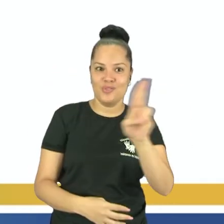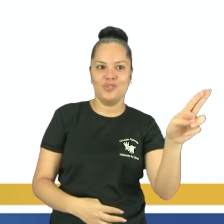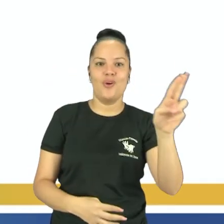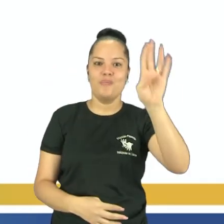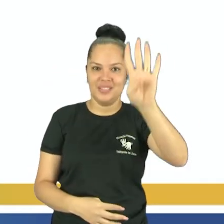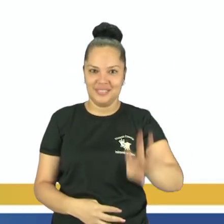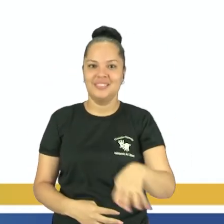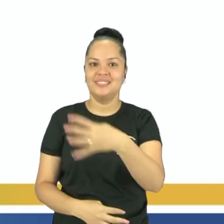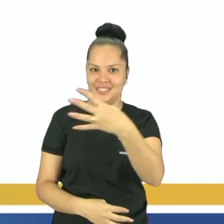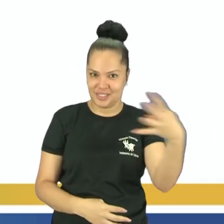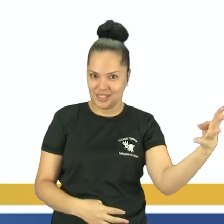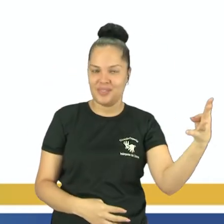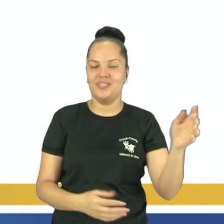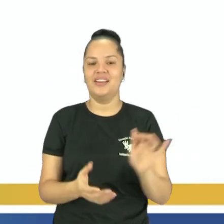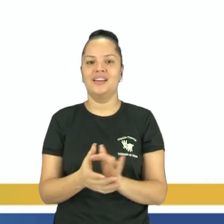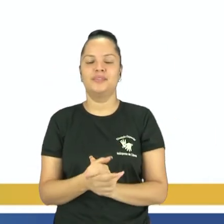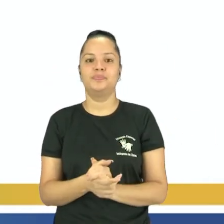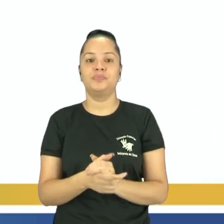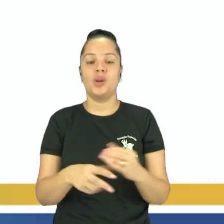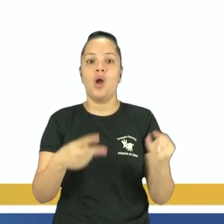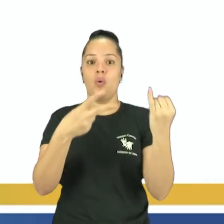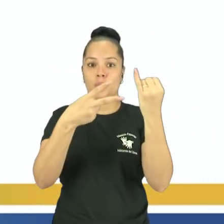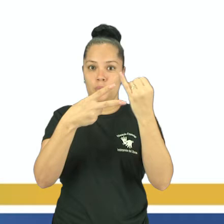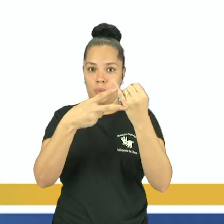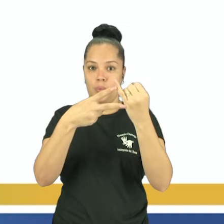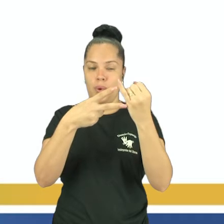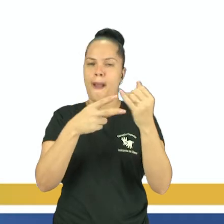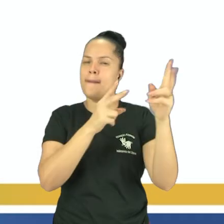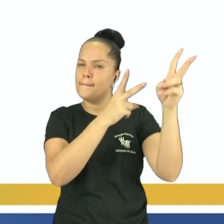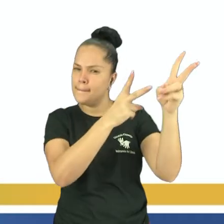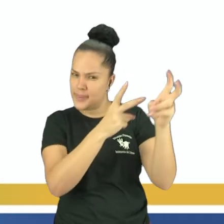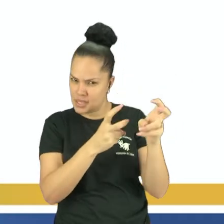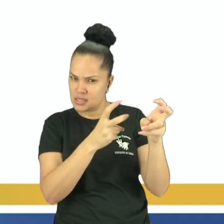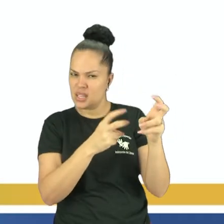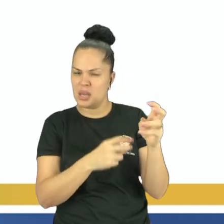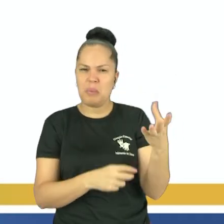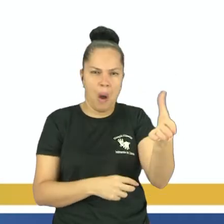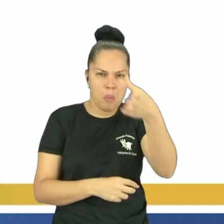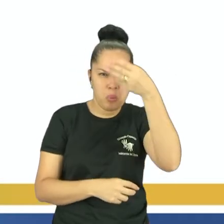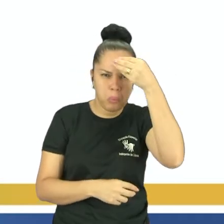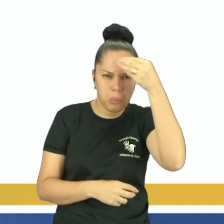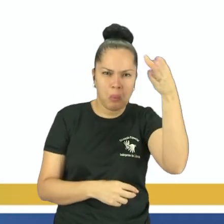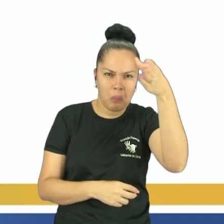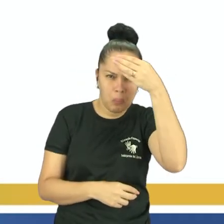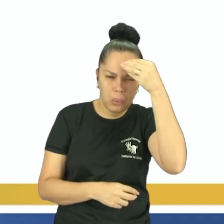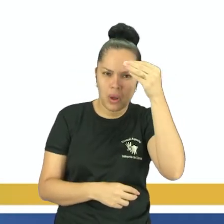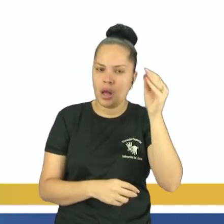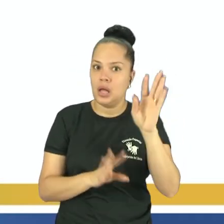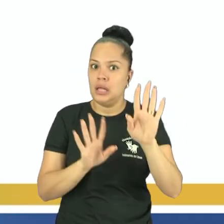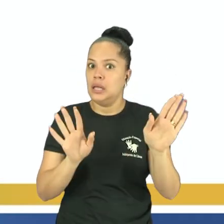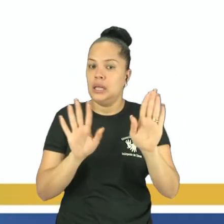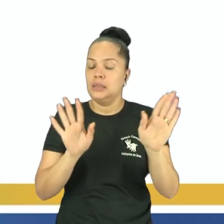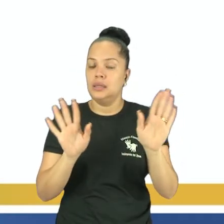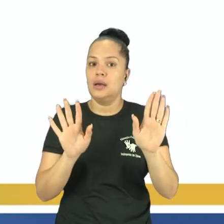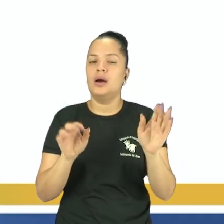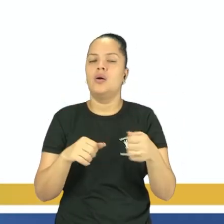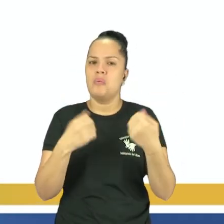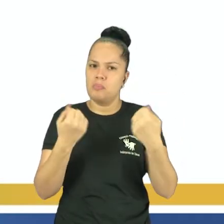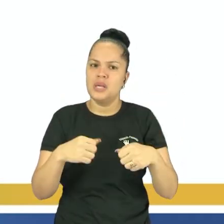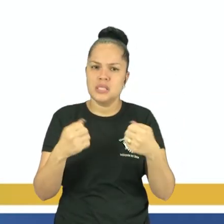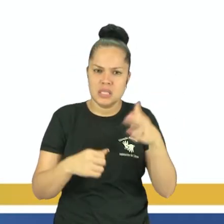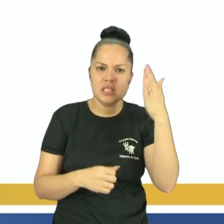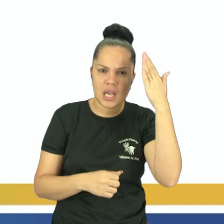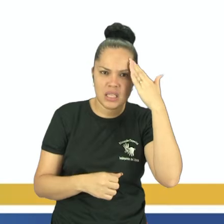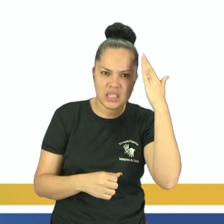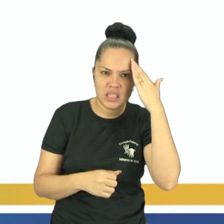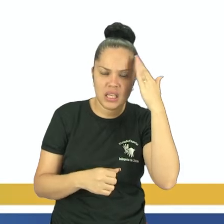Ainda falando sobre a nomenclatura dos polígonos, perceba que não é necessário a gente decorar essa tabela, né? E se entender essa tabela. Com exceção